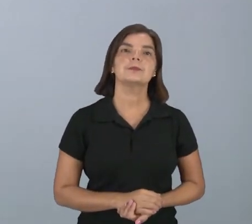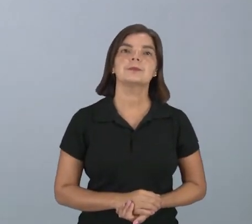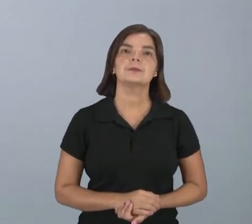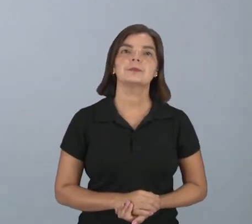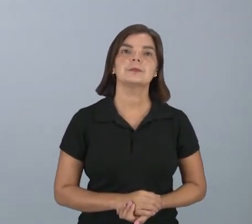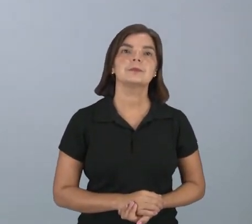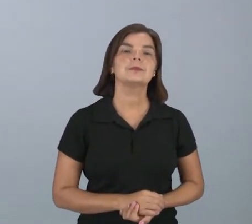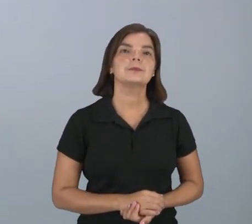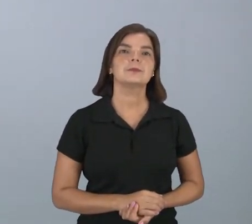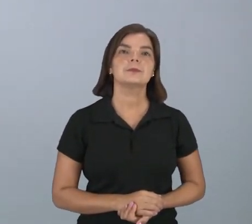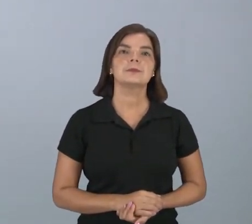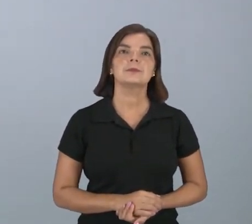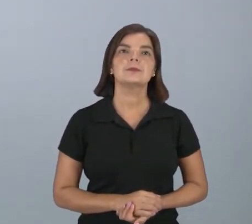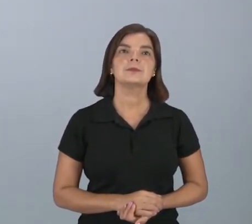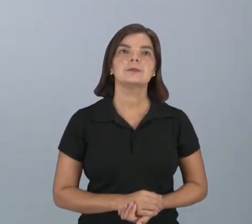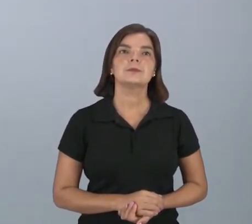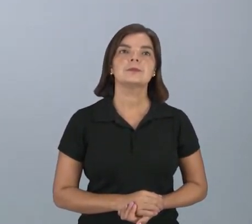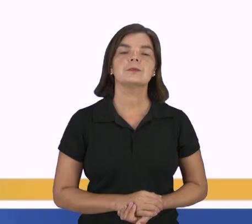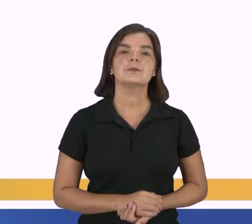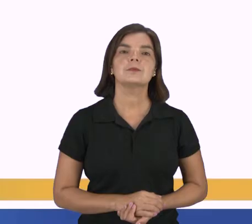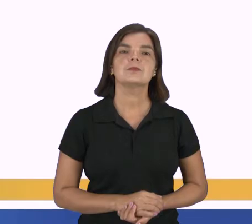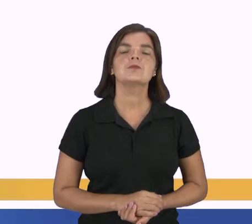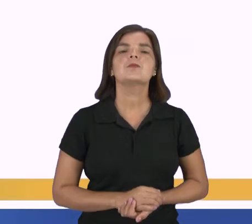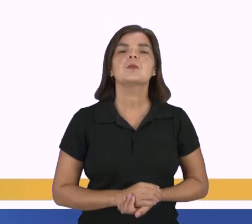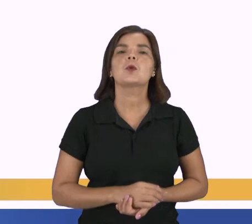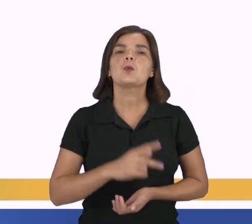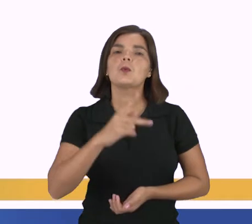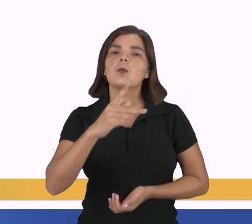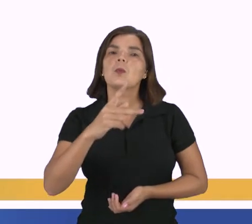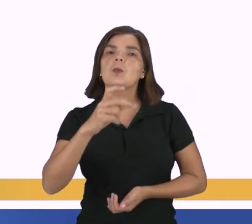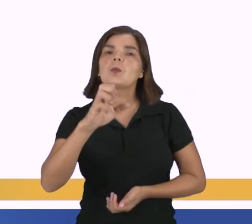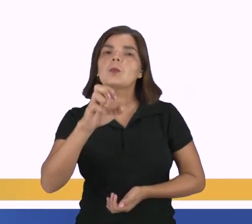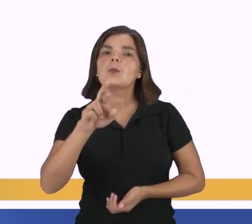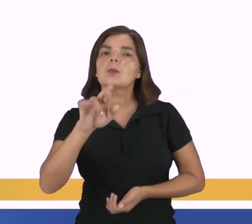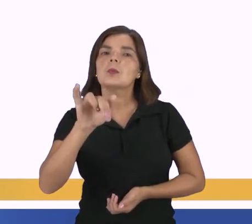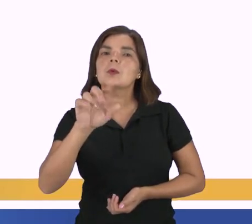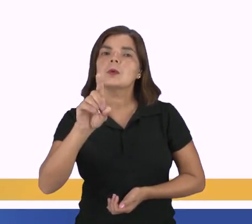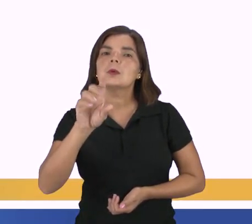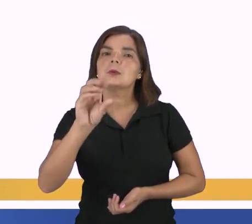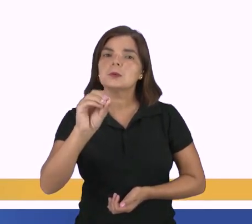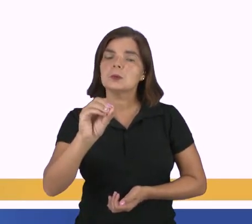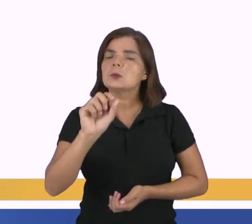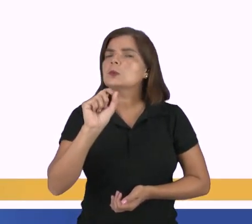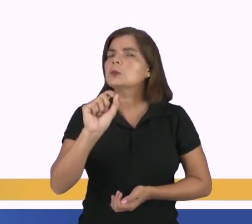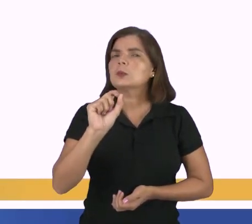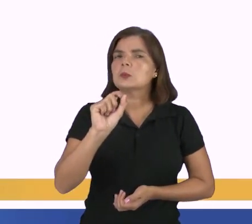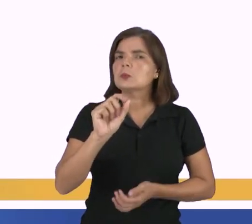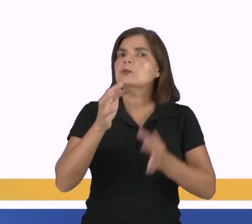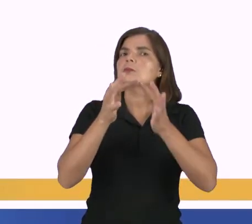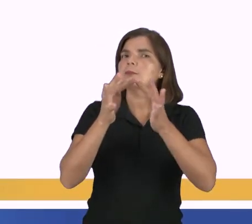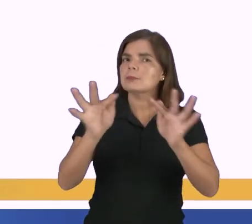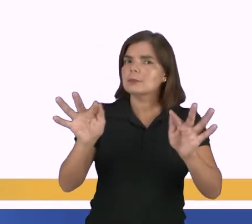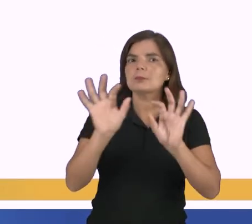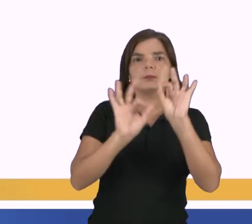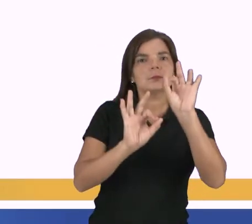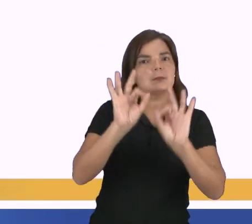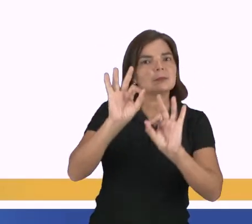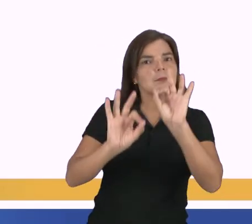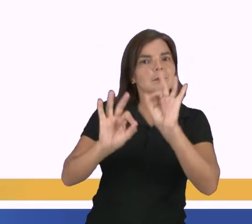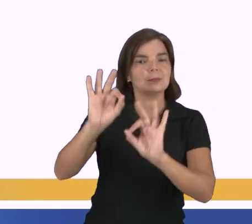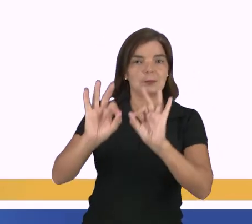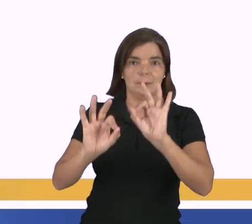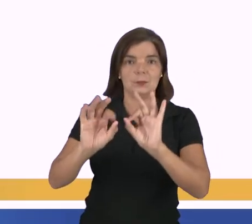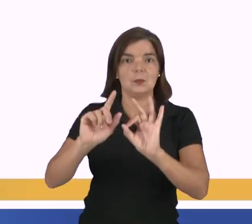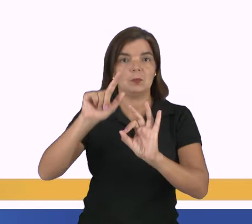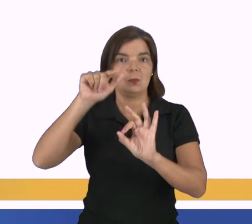Vamos lá. E o período? O período é frase organizada em uma ou